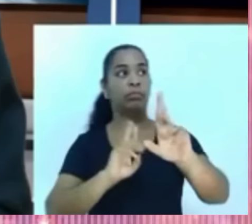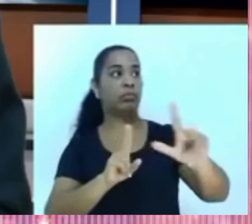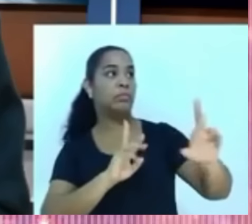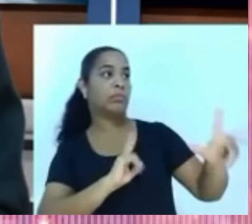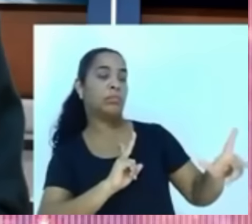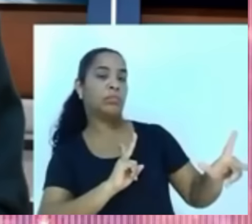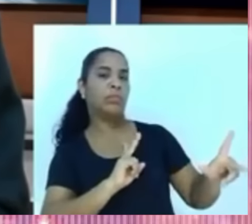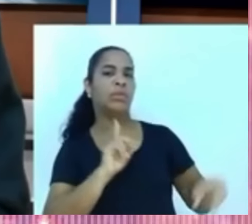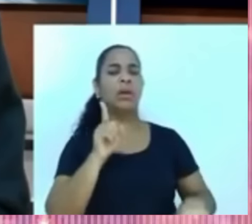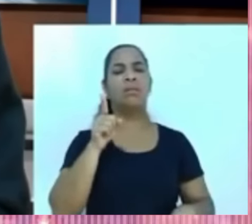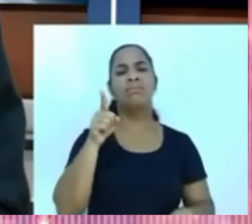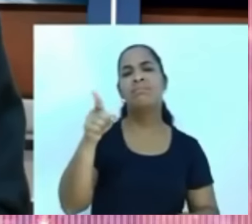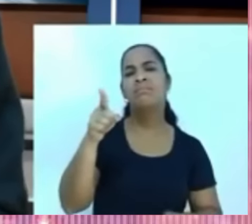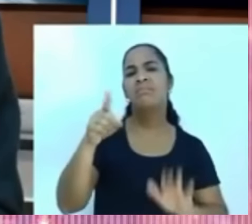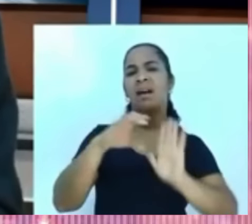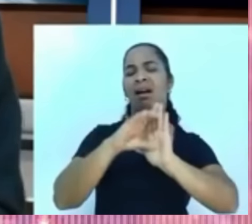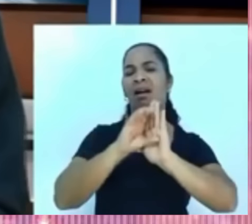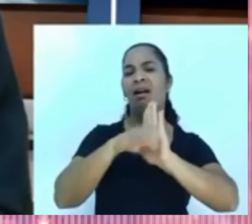era